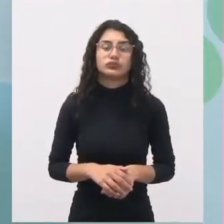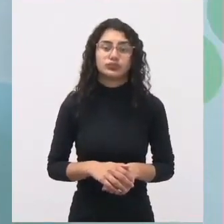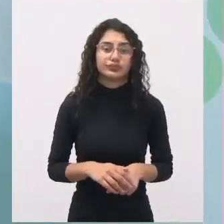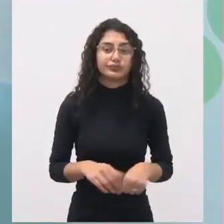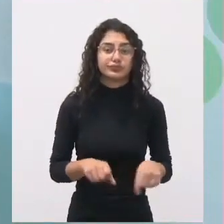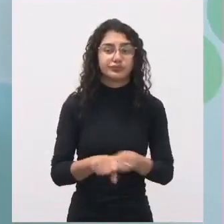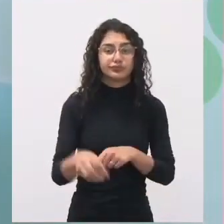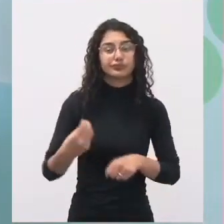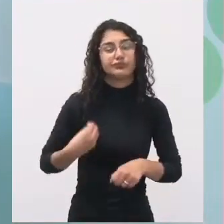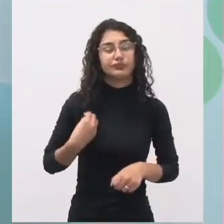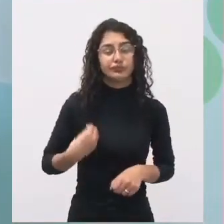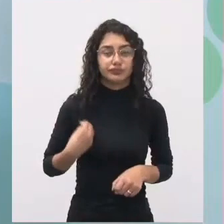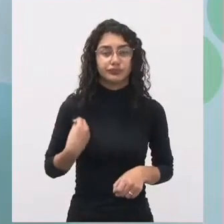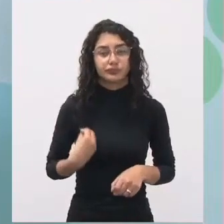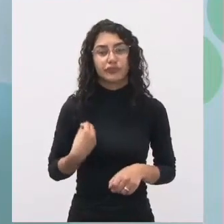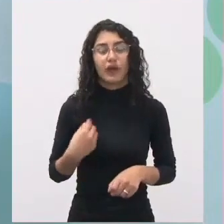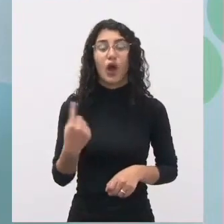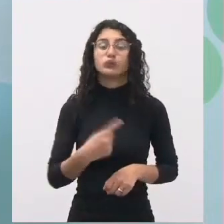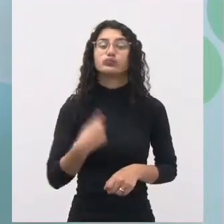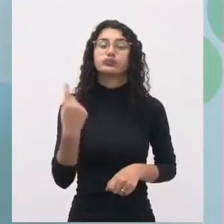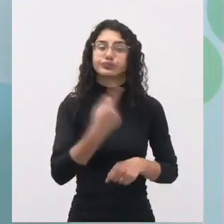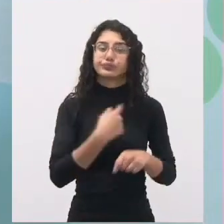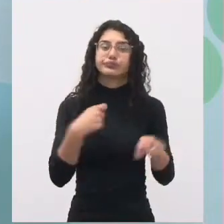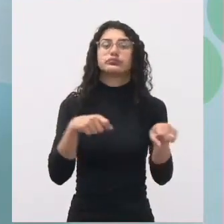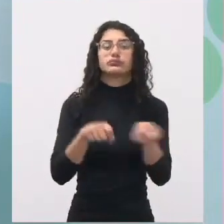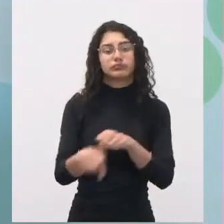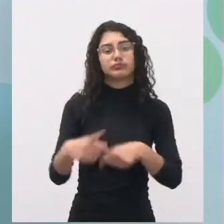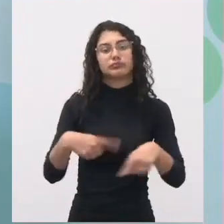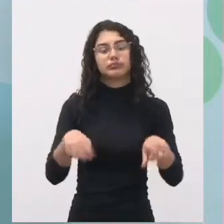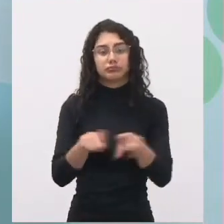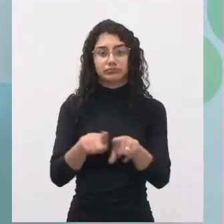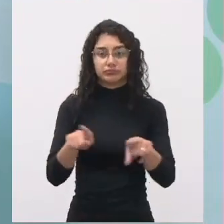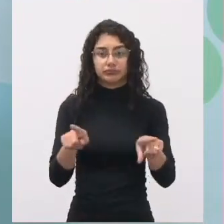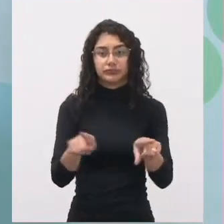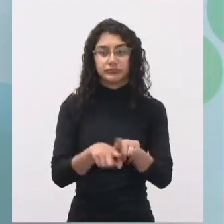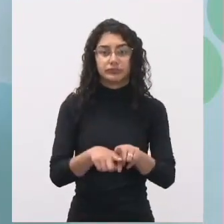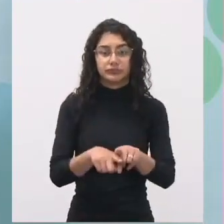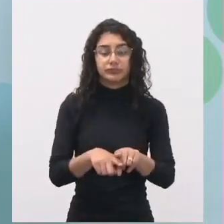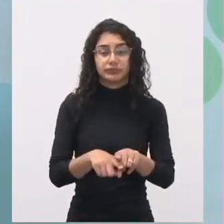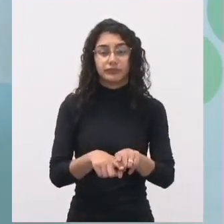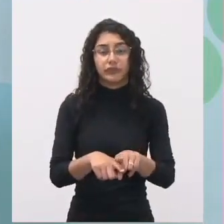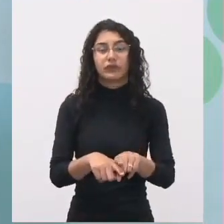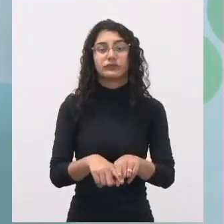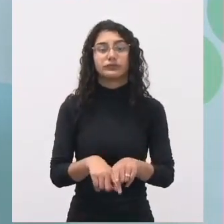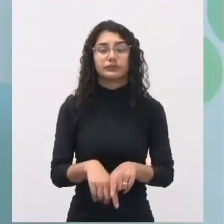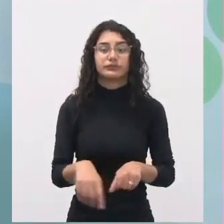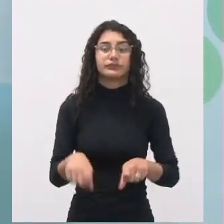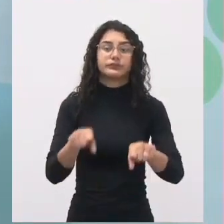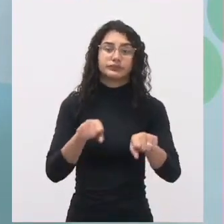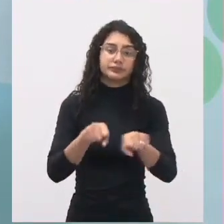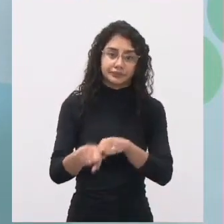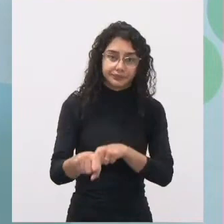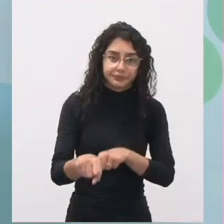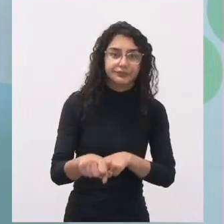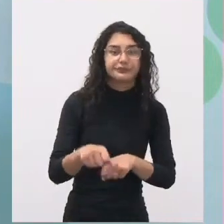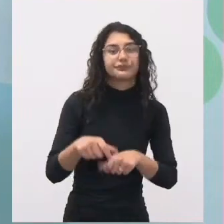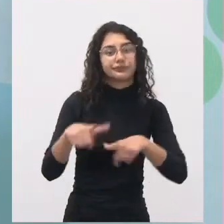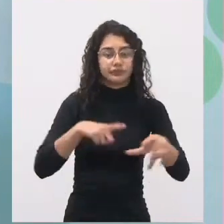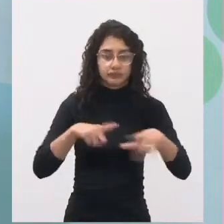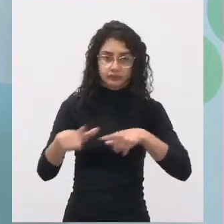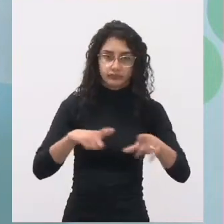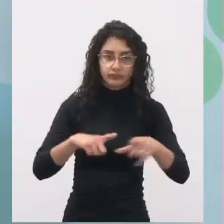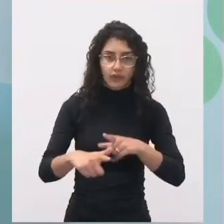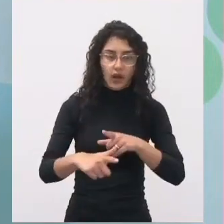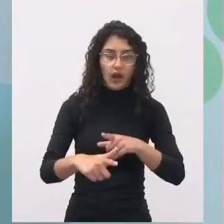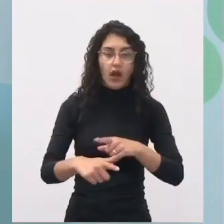essa transmissão e formação. Nós, formadores, também estamos sendo formados no serviço, tá? Nesse momento de troca